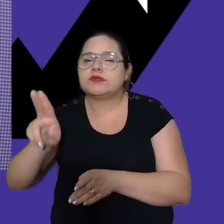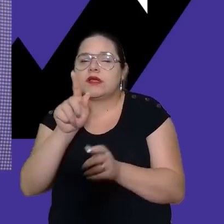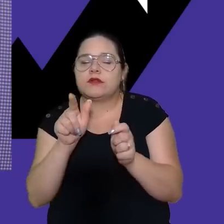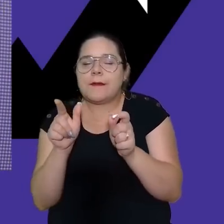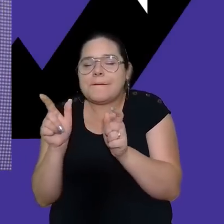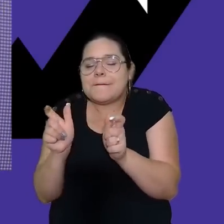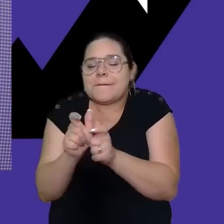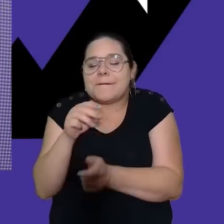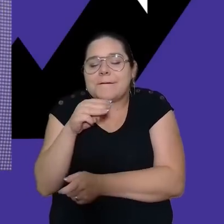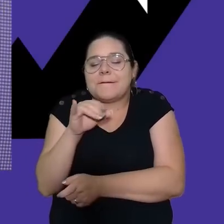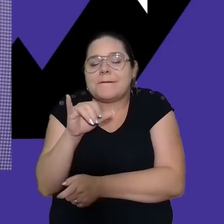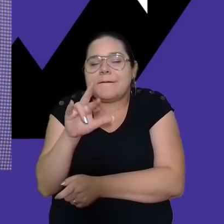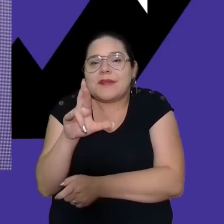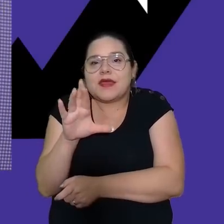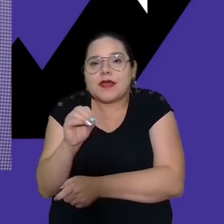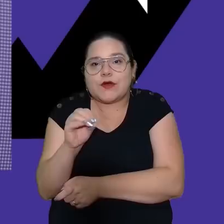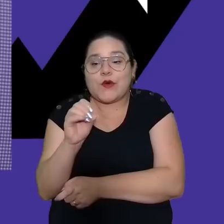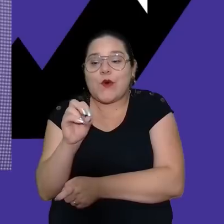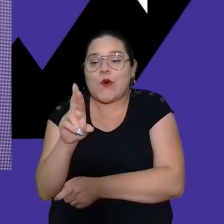micro-organismos